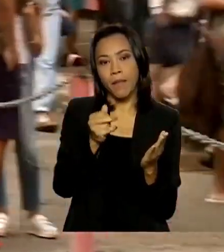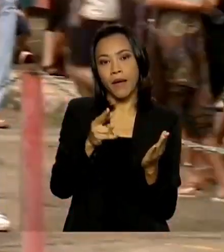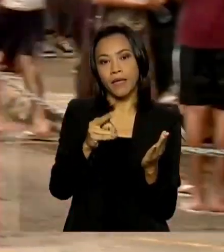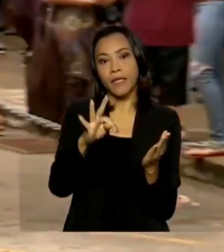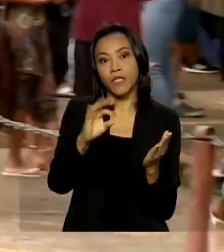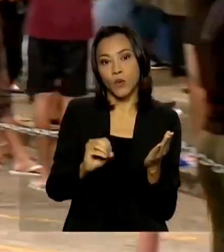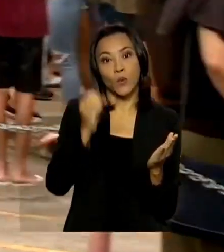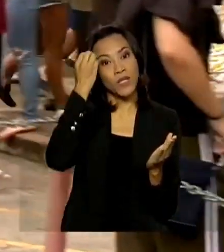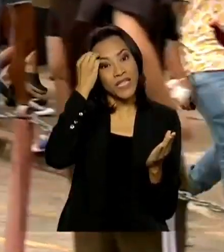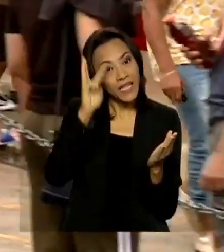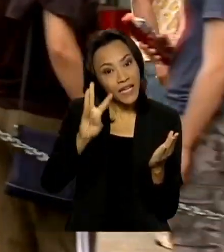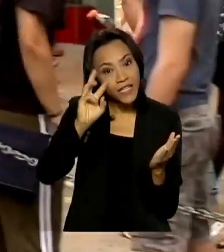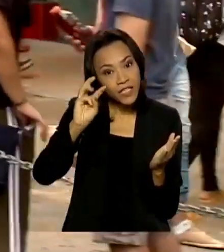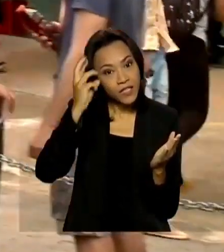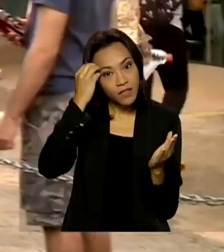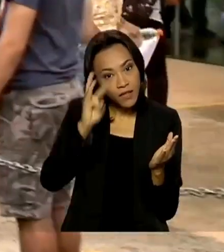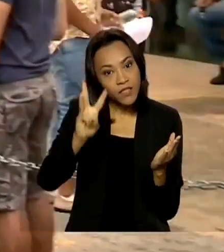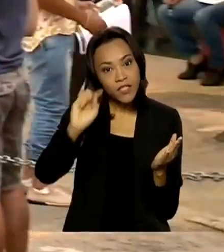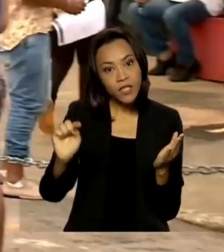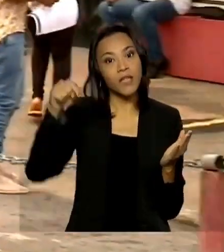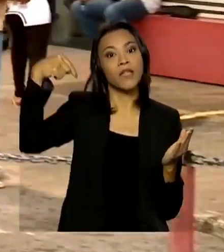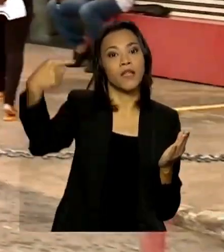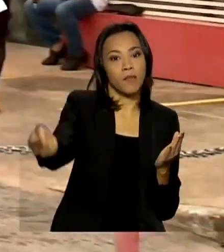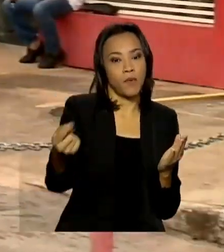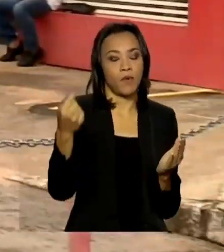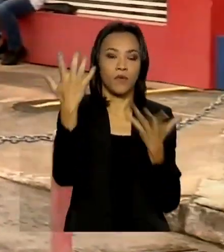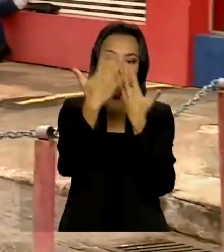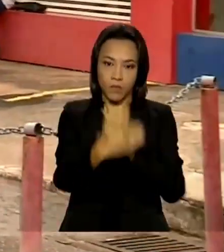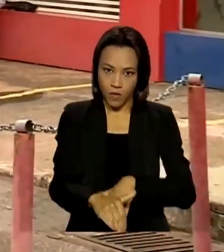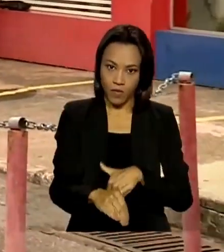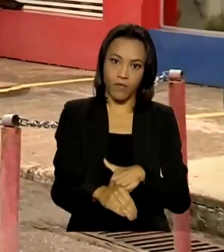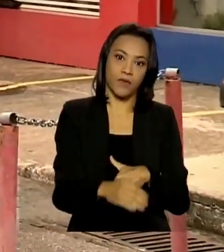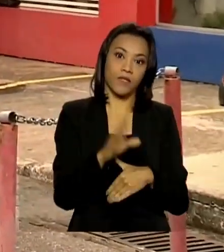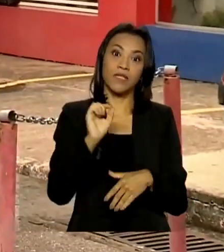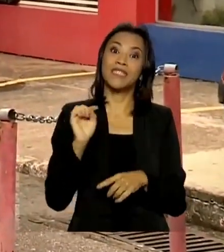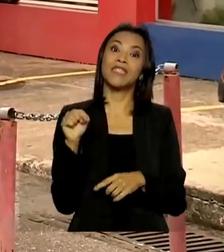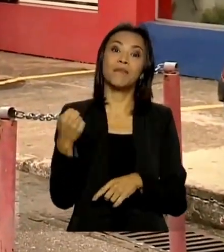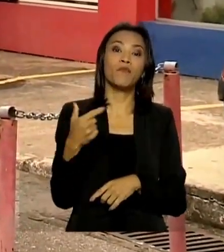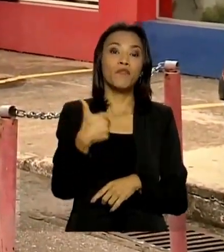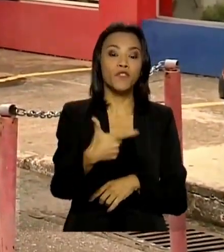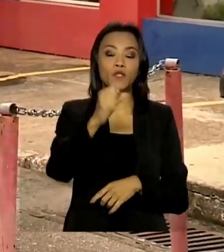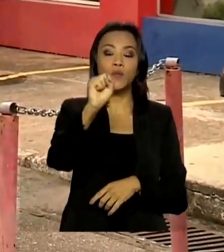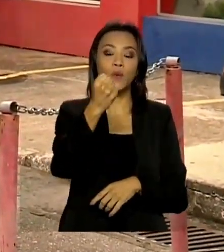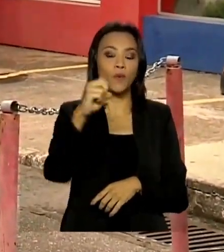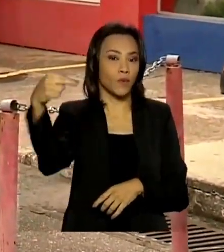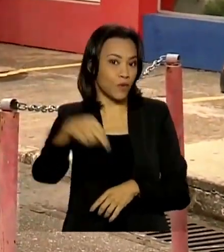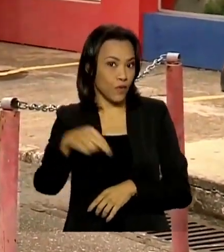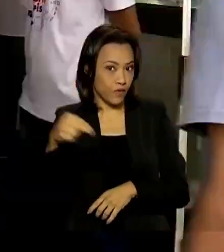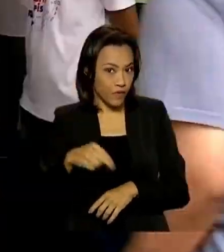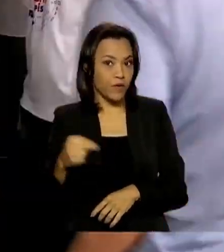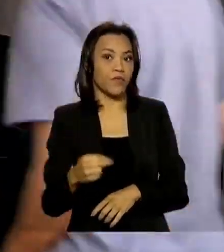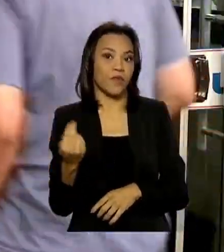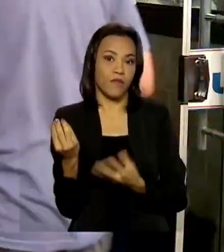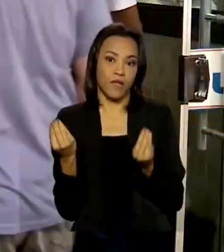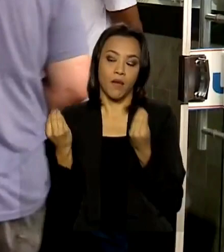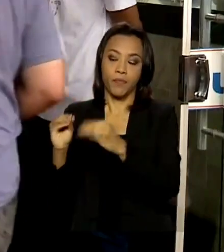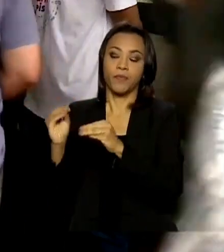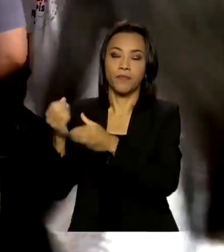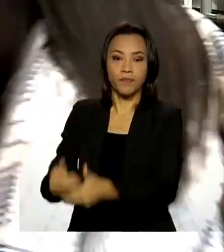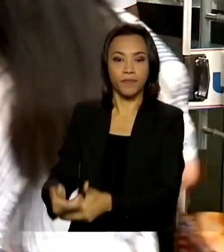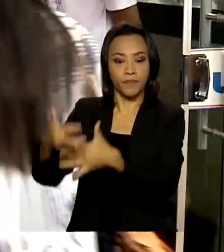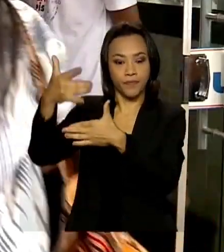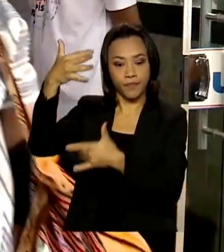terceiro dia útil após as últimas provas ou seja depois do dia 28 de novembro no site